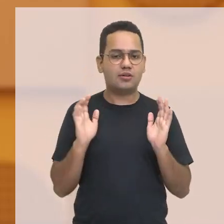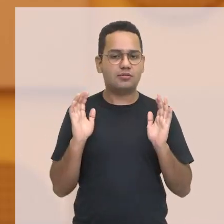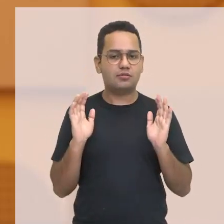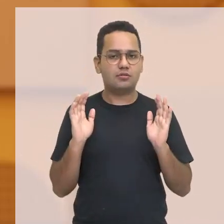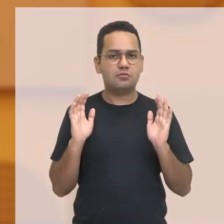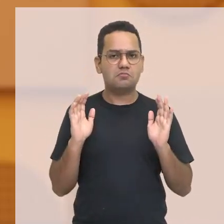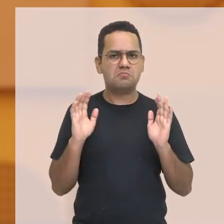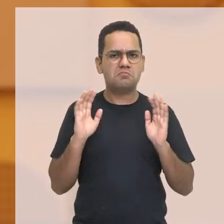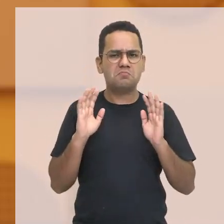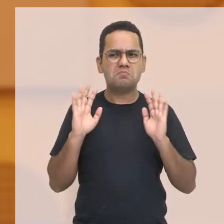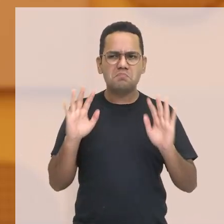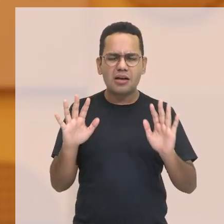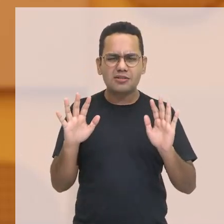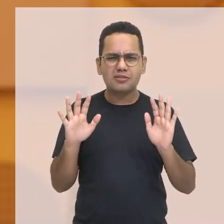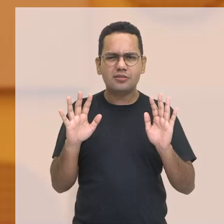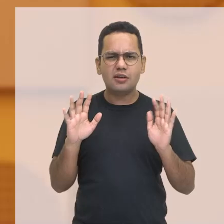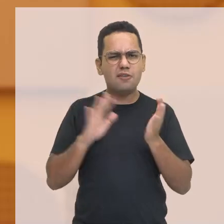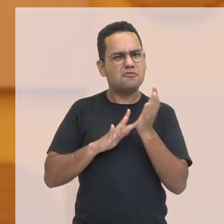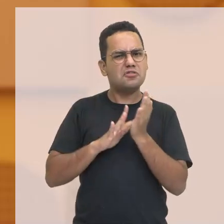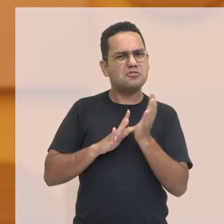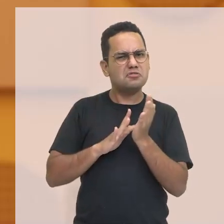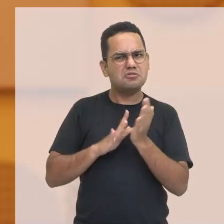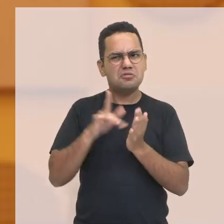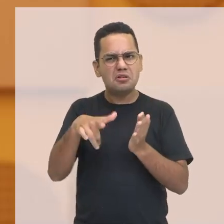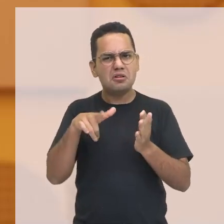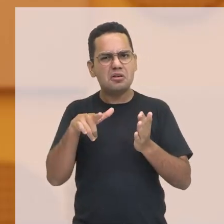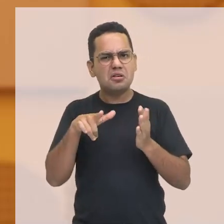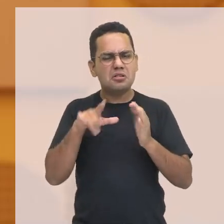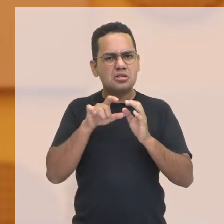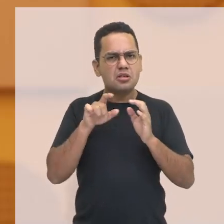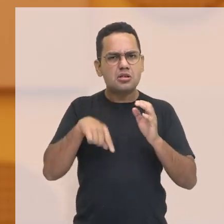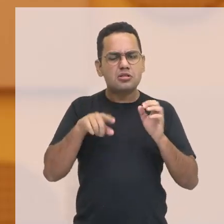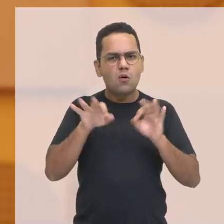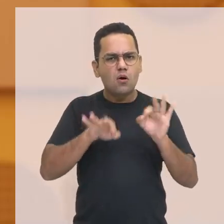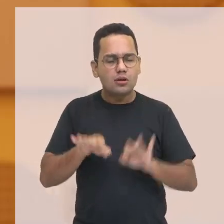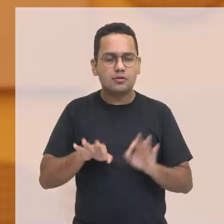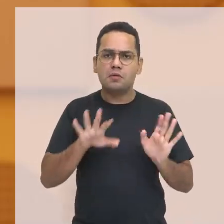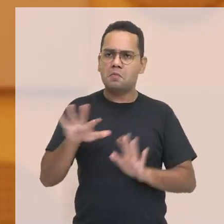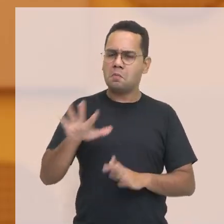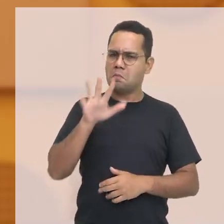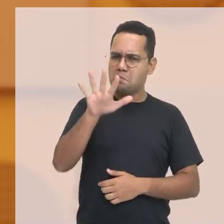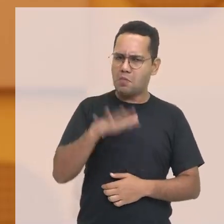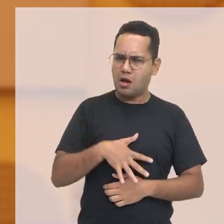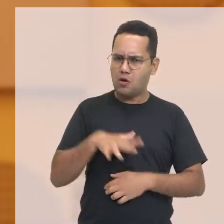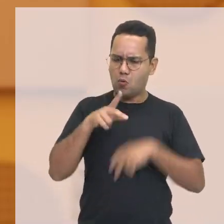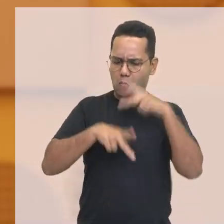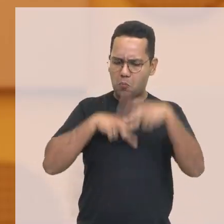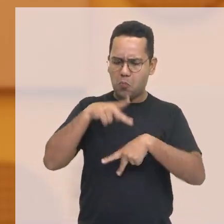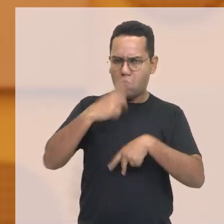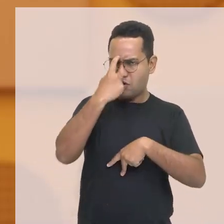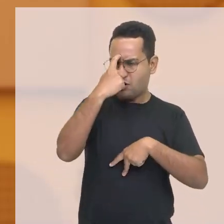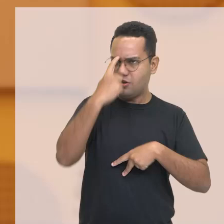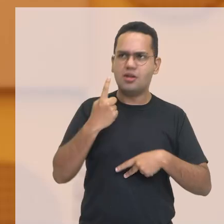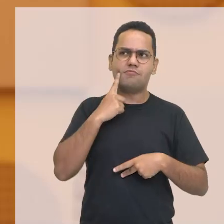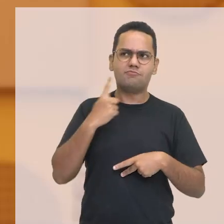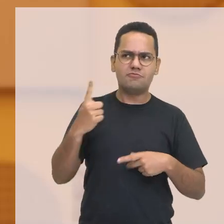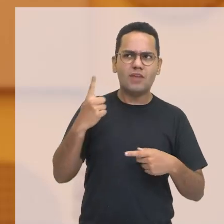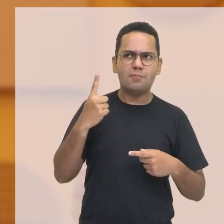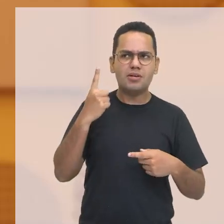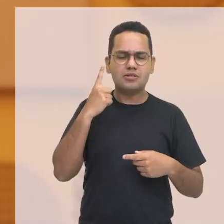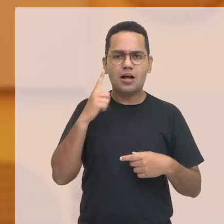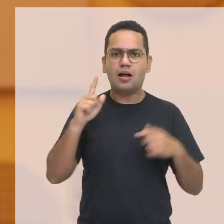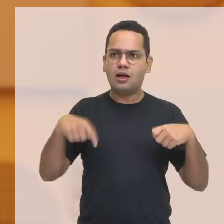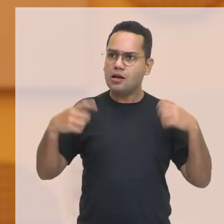de fachada. E claro que os indianos não vão aceitar isso, né? E vão ali questionar que eles querem o quê? Uma independência completa,